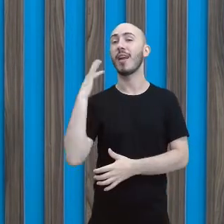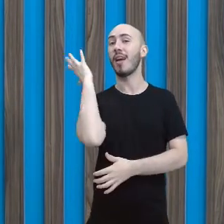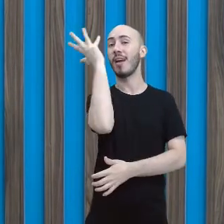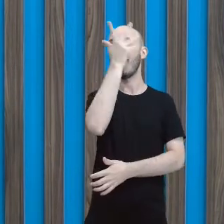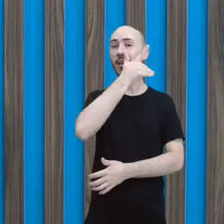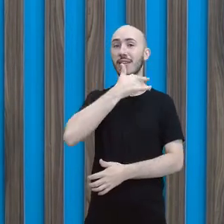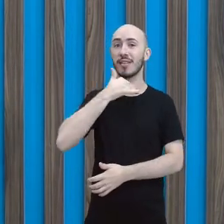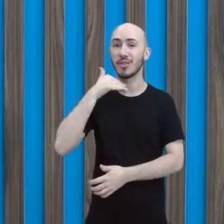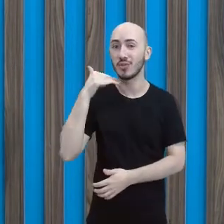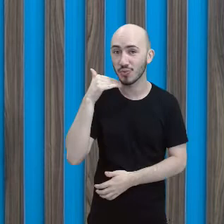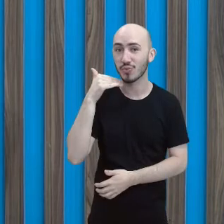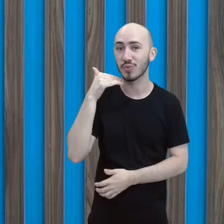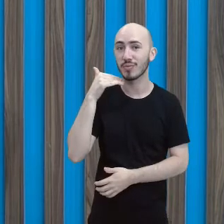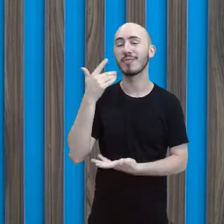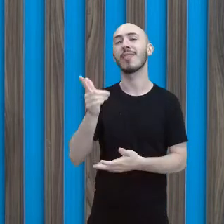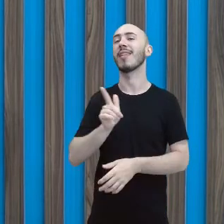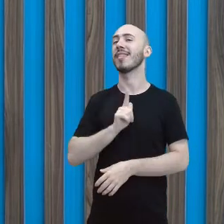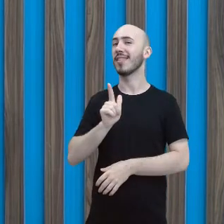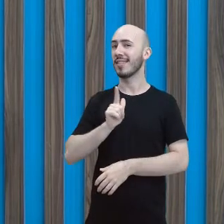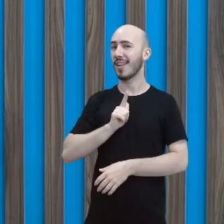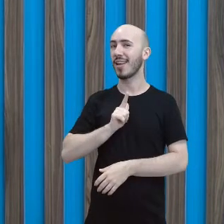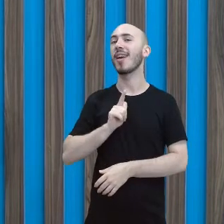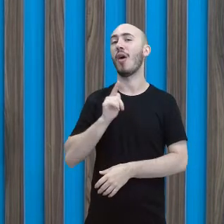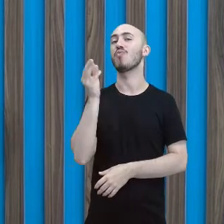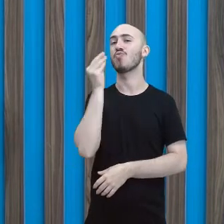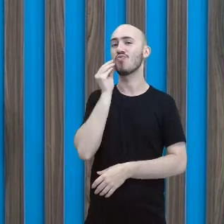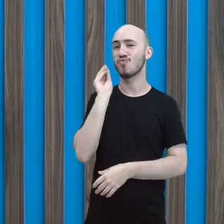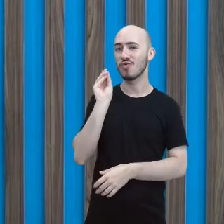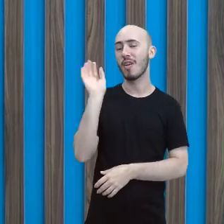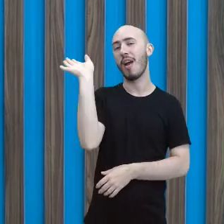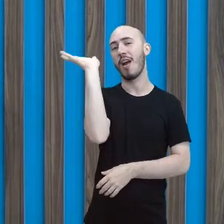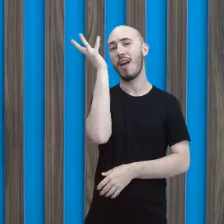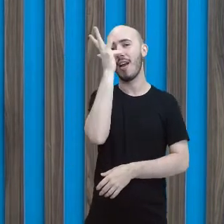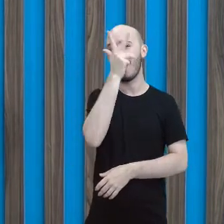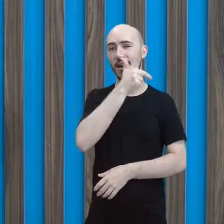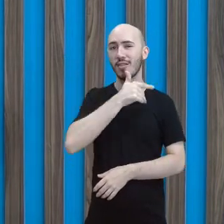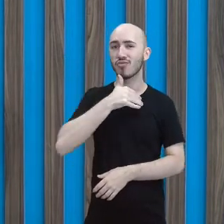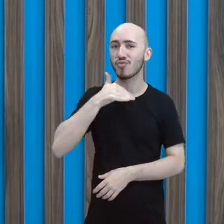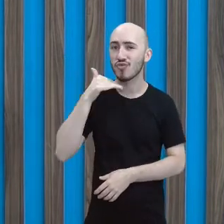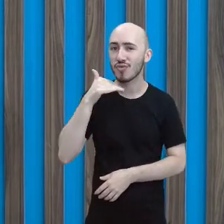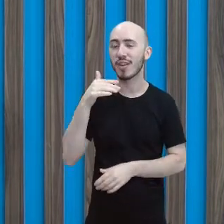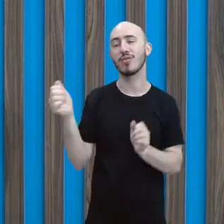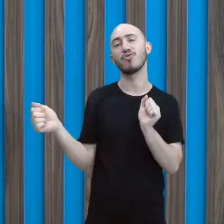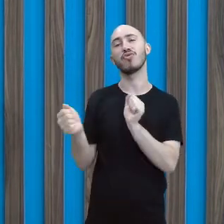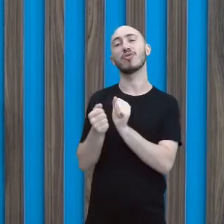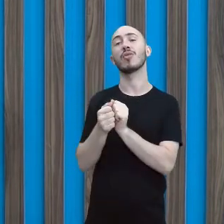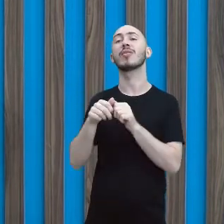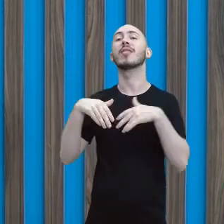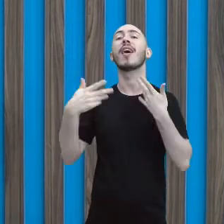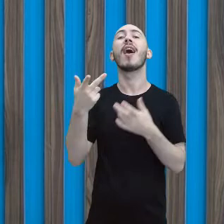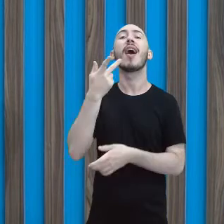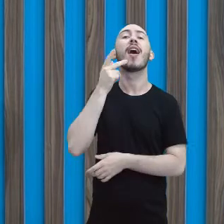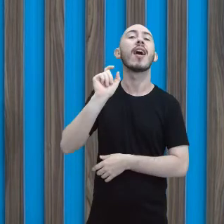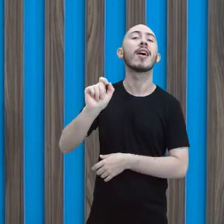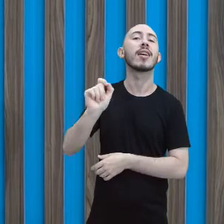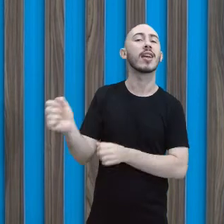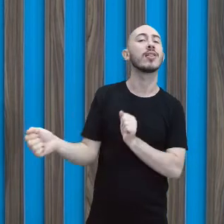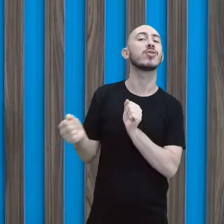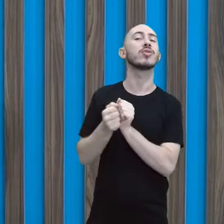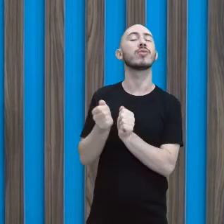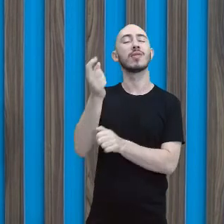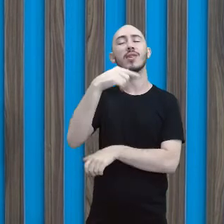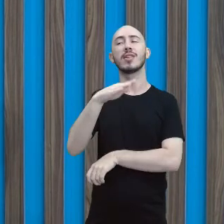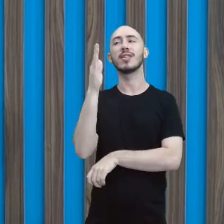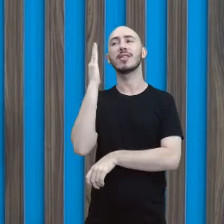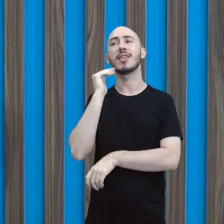passou aqui no rostinho dele, tem que mandar um beijinho, mas aí junto comigo, quem? Quem está aqui junto comigo? Vocês já